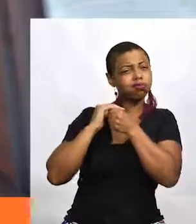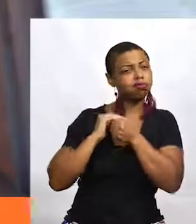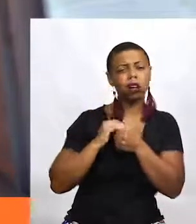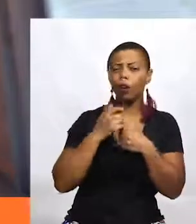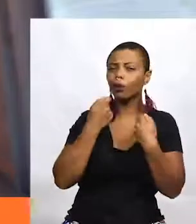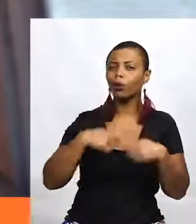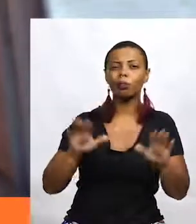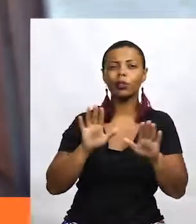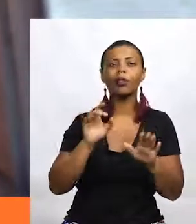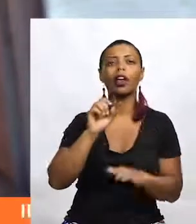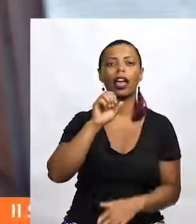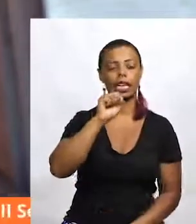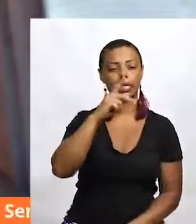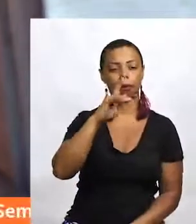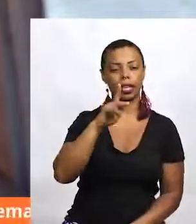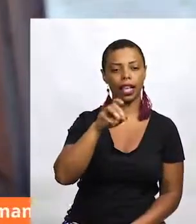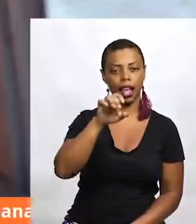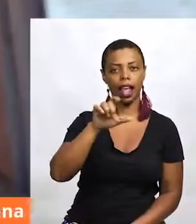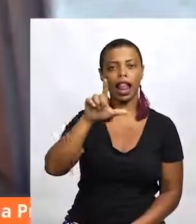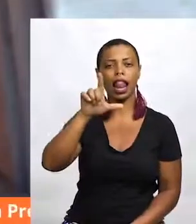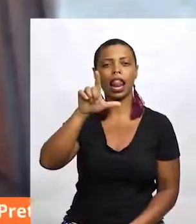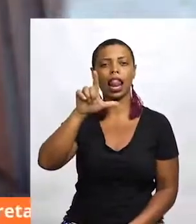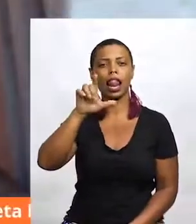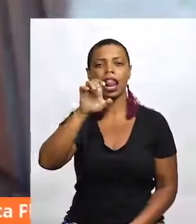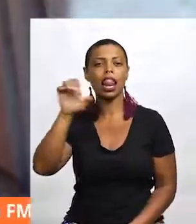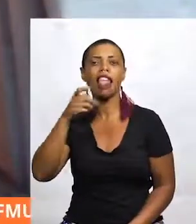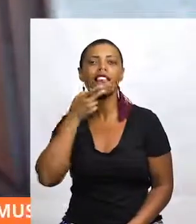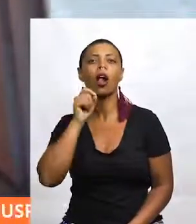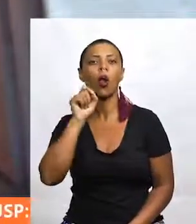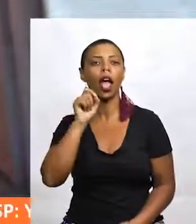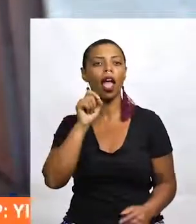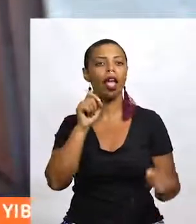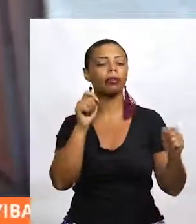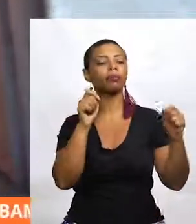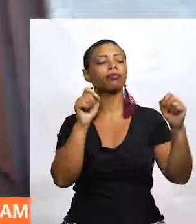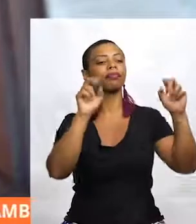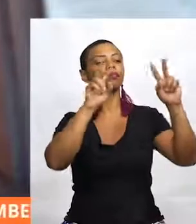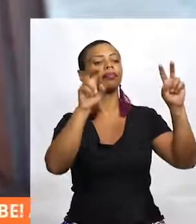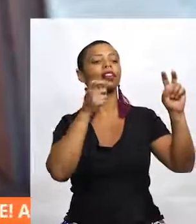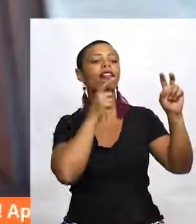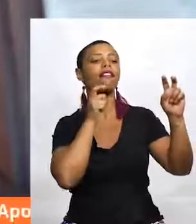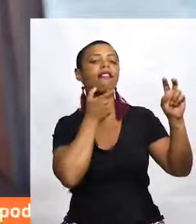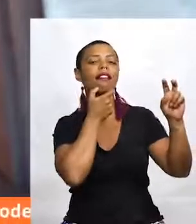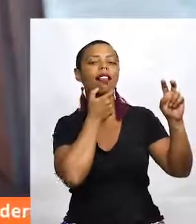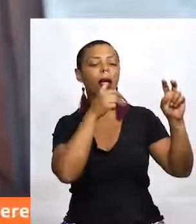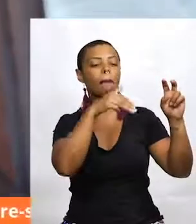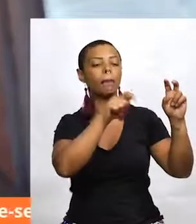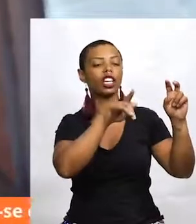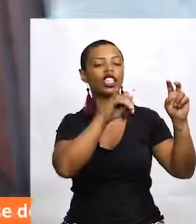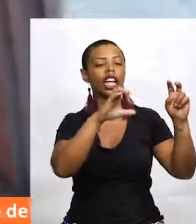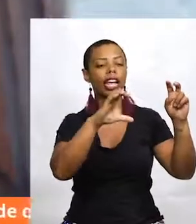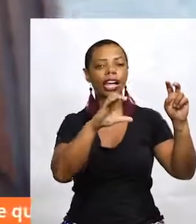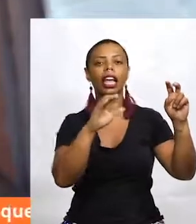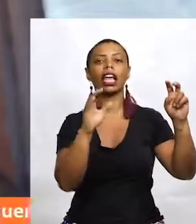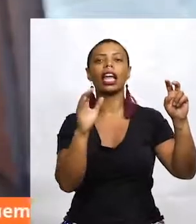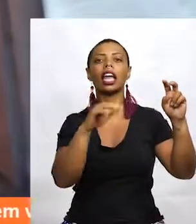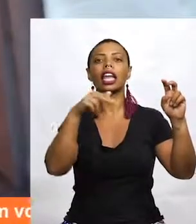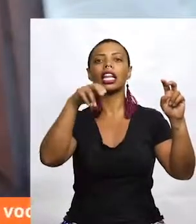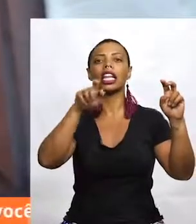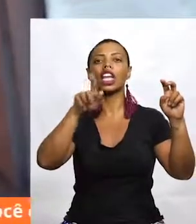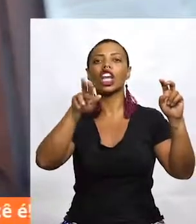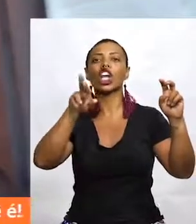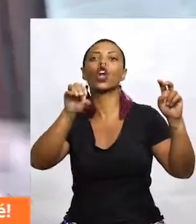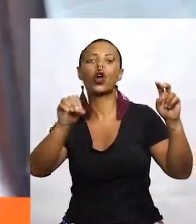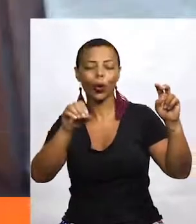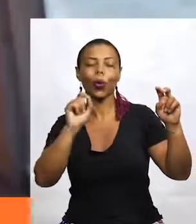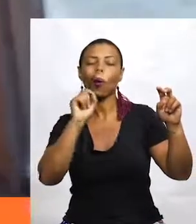de magic nigger, né? Que a gente tem que ser 2, 3, 4 vezes melhor do que o branco mediano para ter qualquer chance